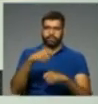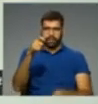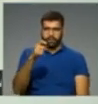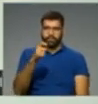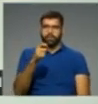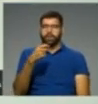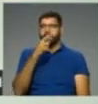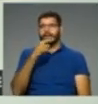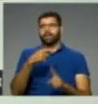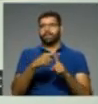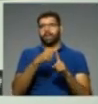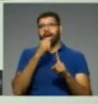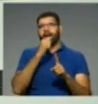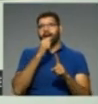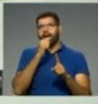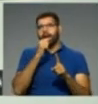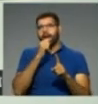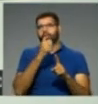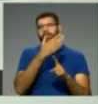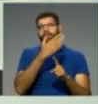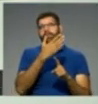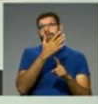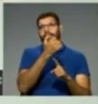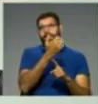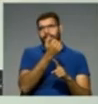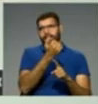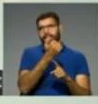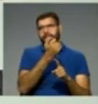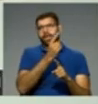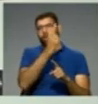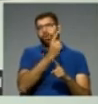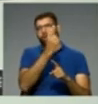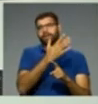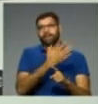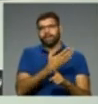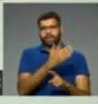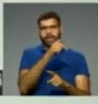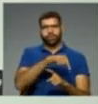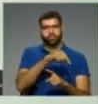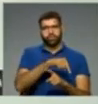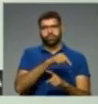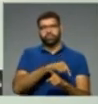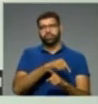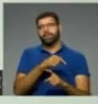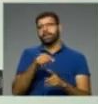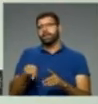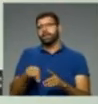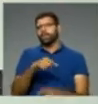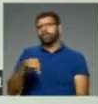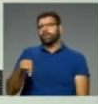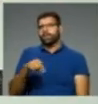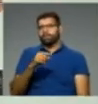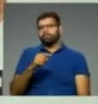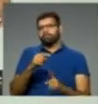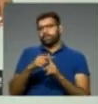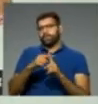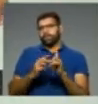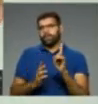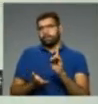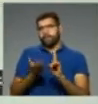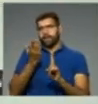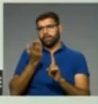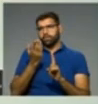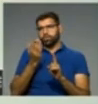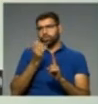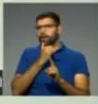do mar é relativamente baixa, a variar entre os 15 graus mais a norte e os 17 mais a sul da costa ocidental, e um pouco mais elevada na costa